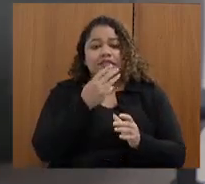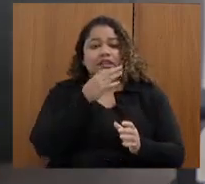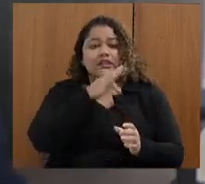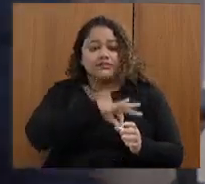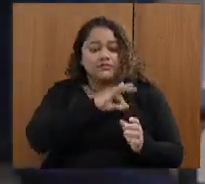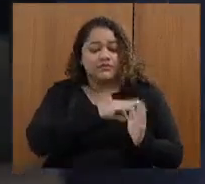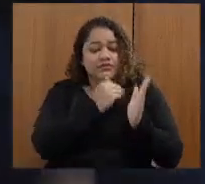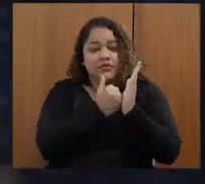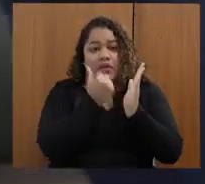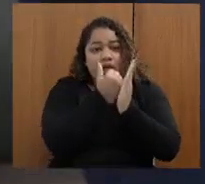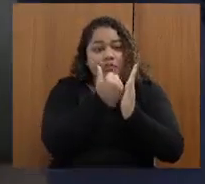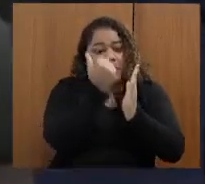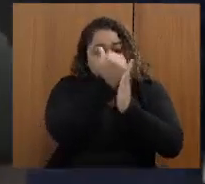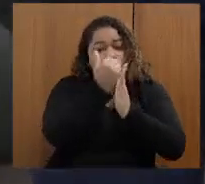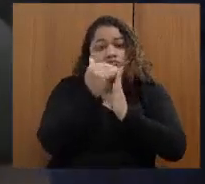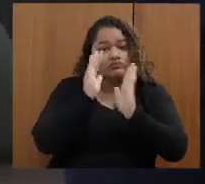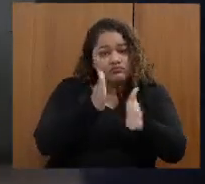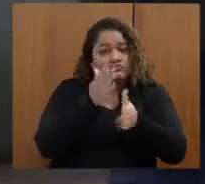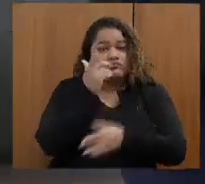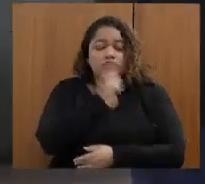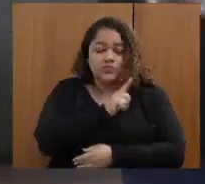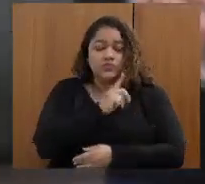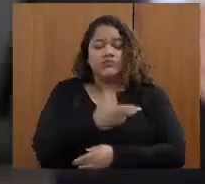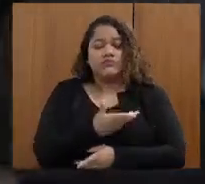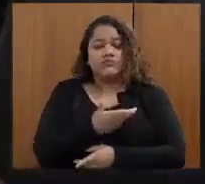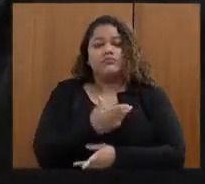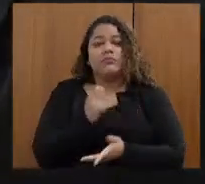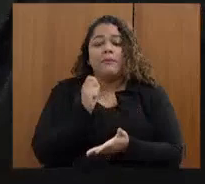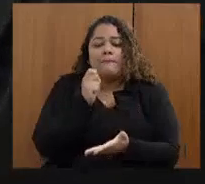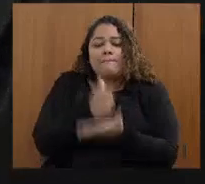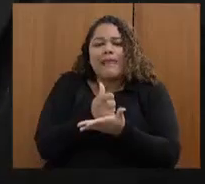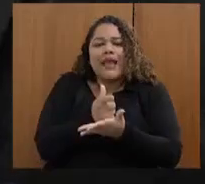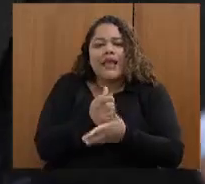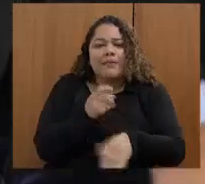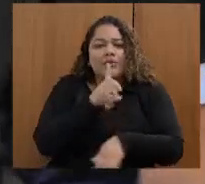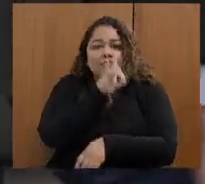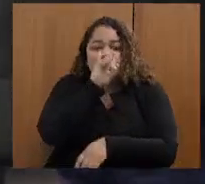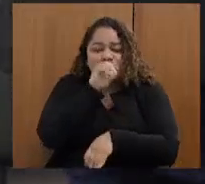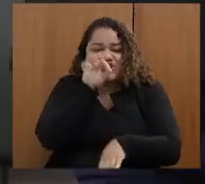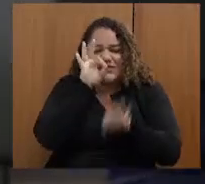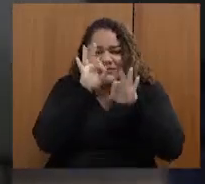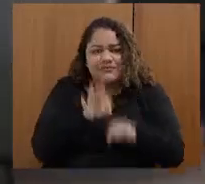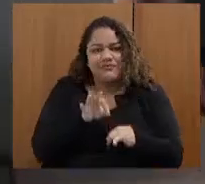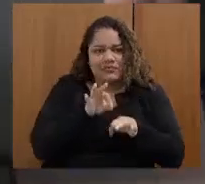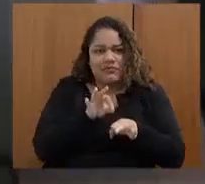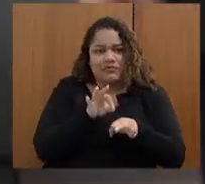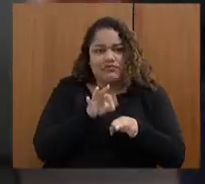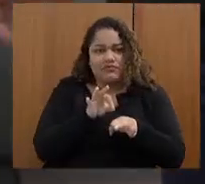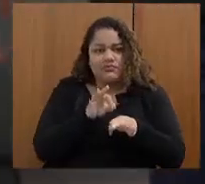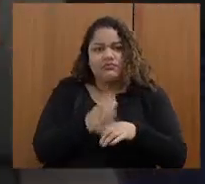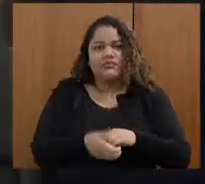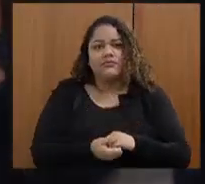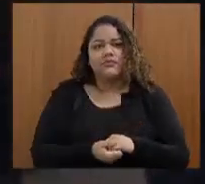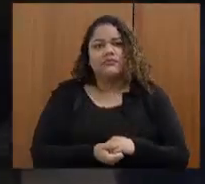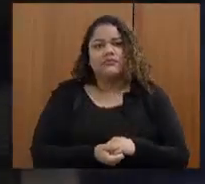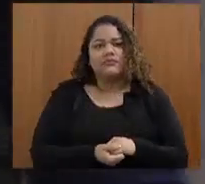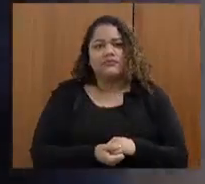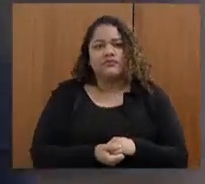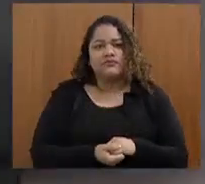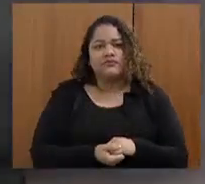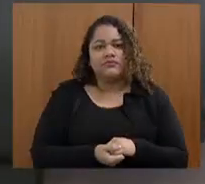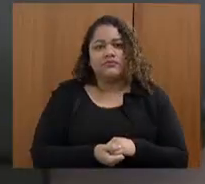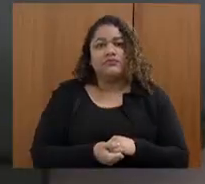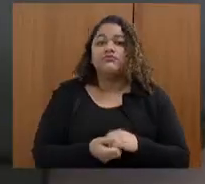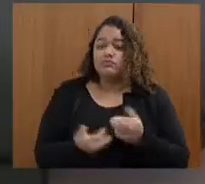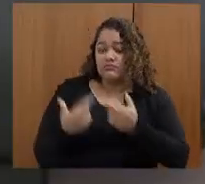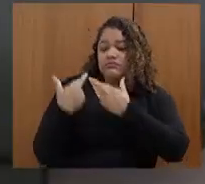ao longo da gestão o pagamento em dia que está sendo feito obrigação